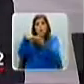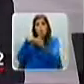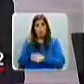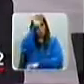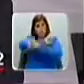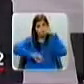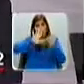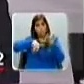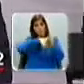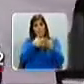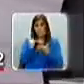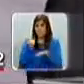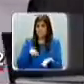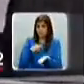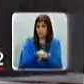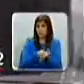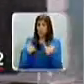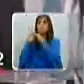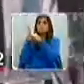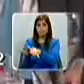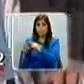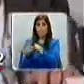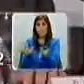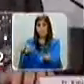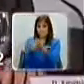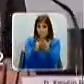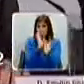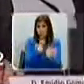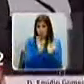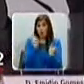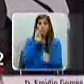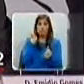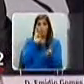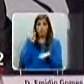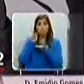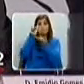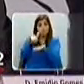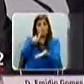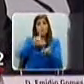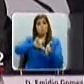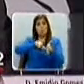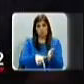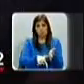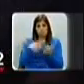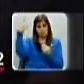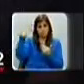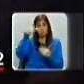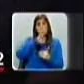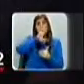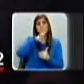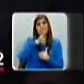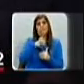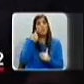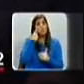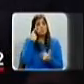de investimentos conjuntos foi apresentado. O valor que vai ser atribuído aos projetos transfronteiriços ainda não